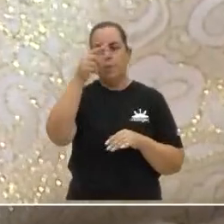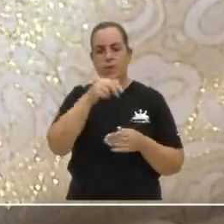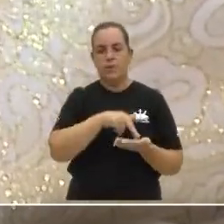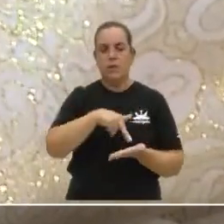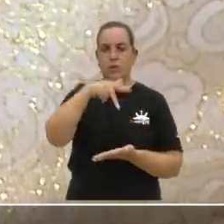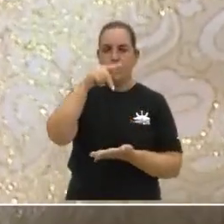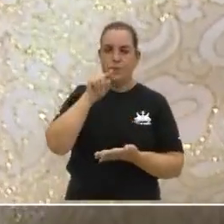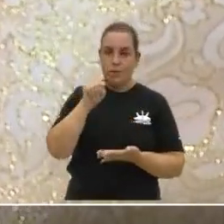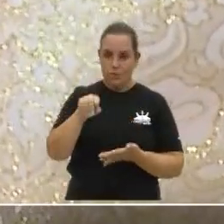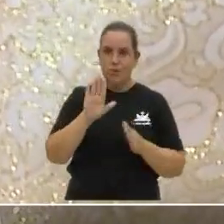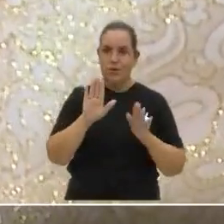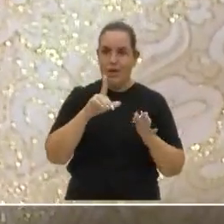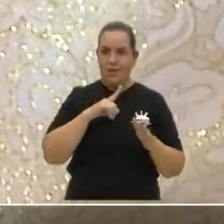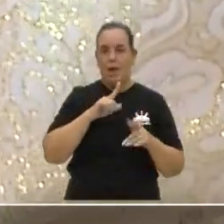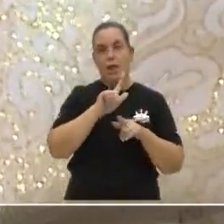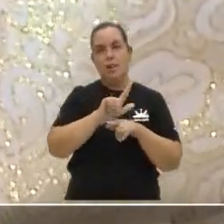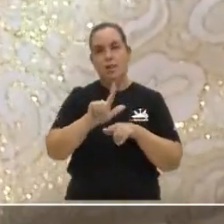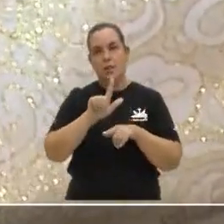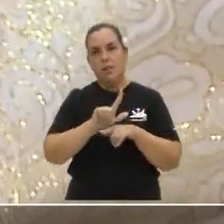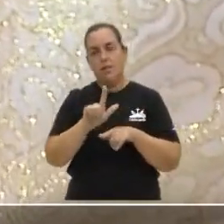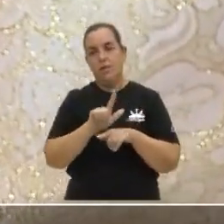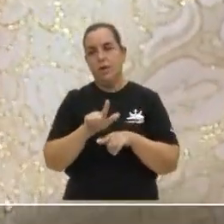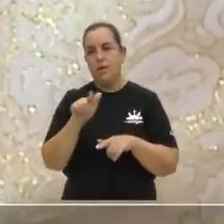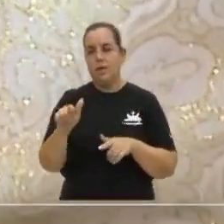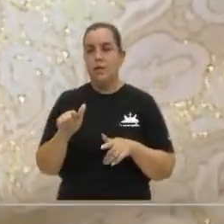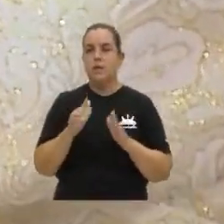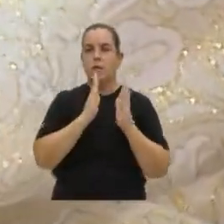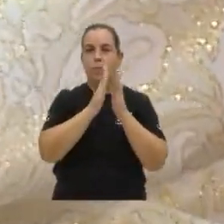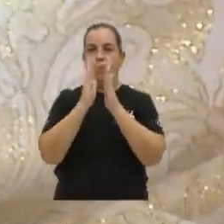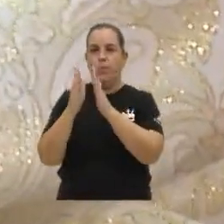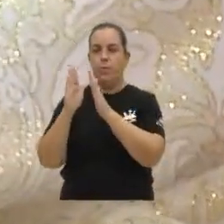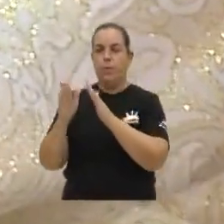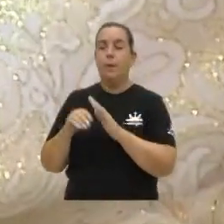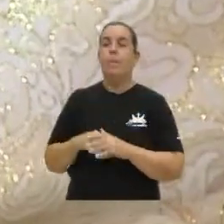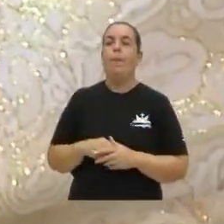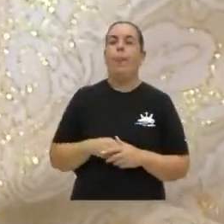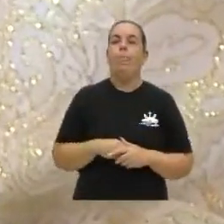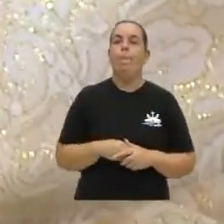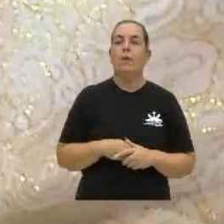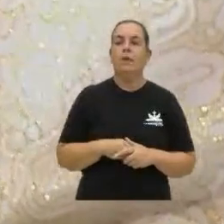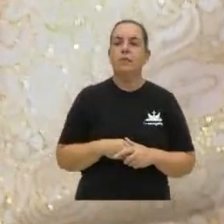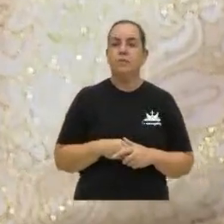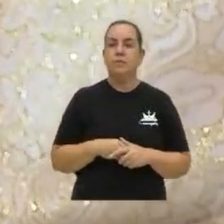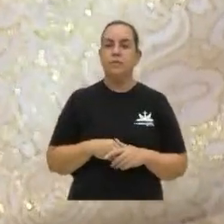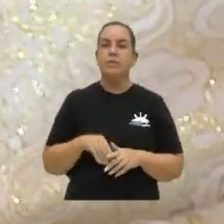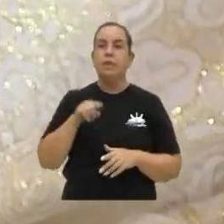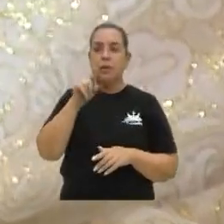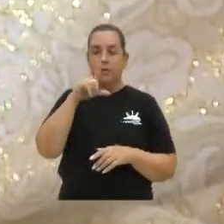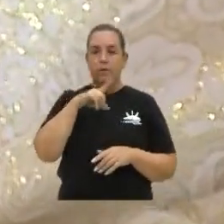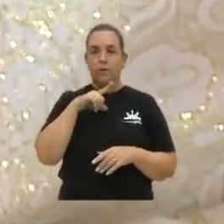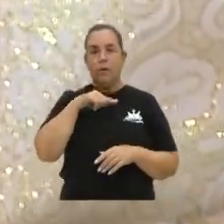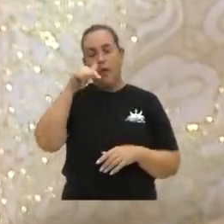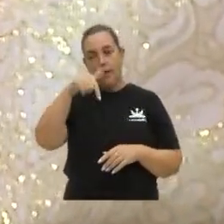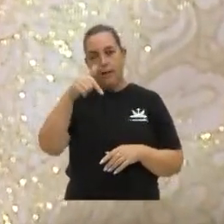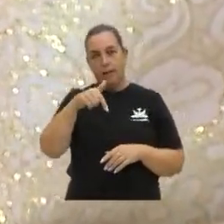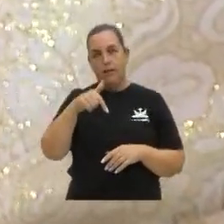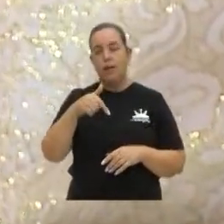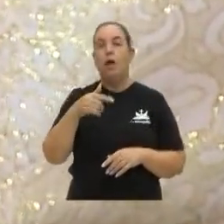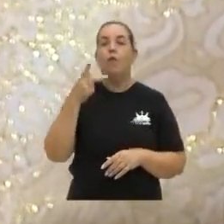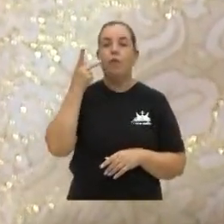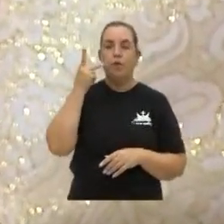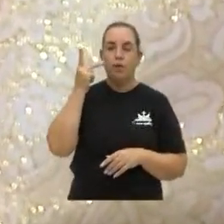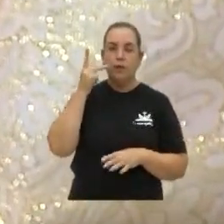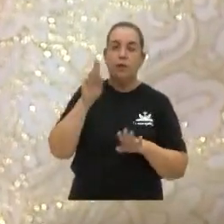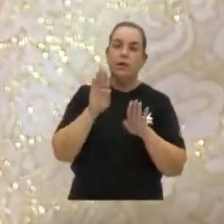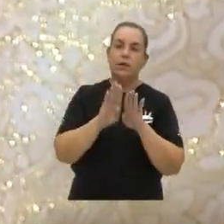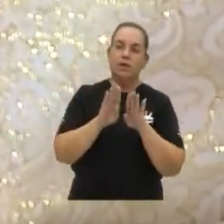Você encontra em todas as livrarias, que inclusive trouxe para assinar, eu já o assinei. Você encontra aqui em Fortaleza, encontra também em todas